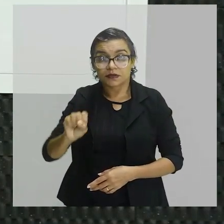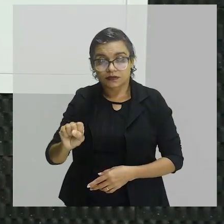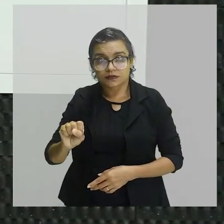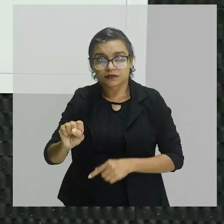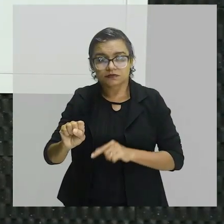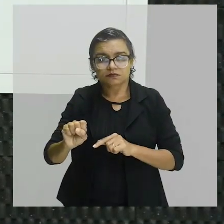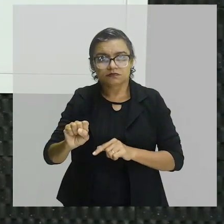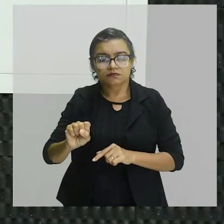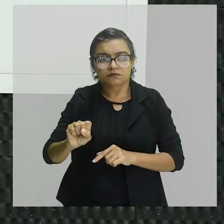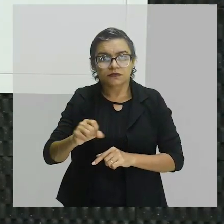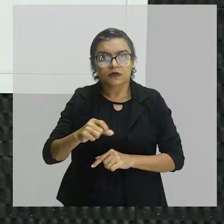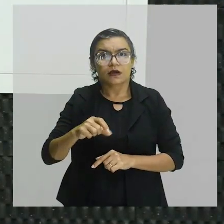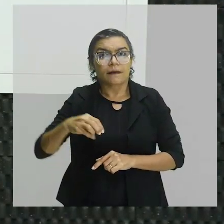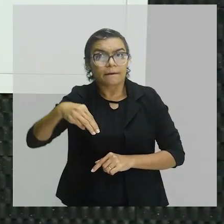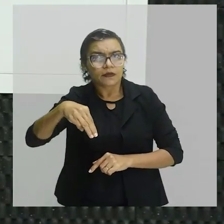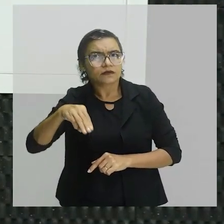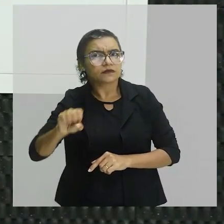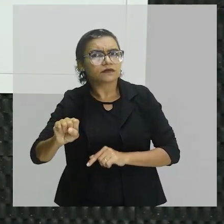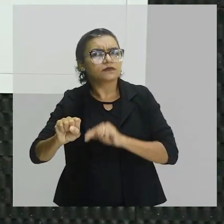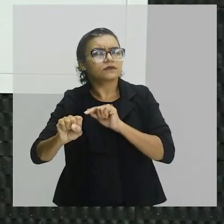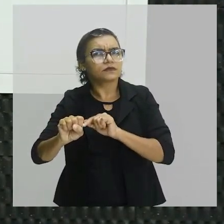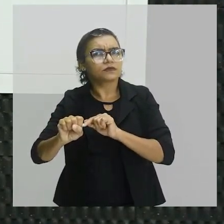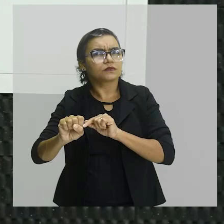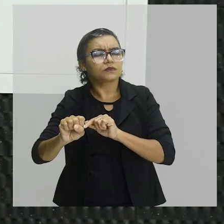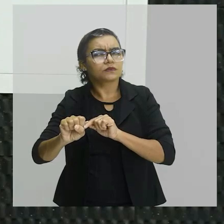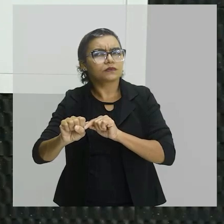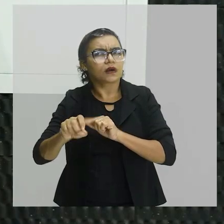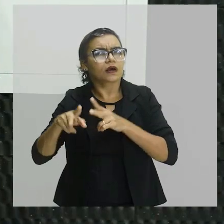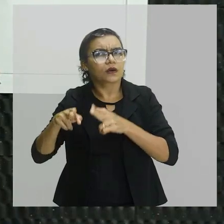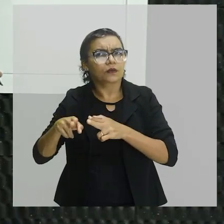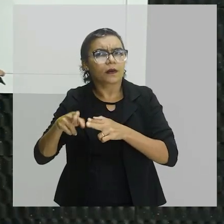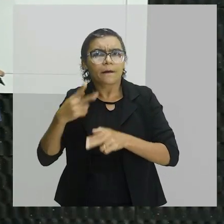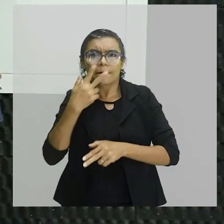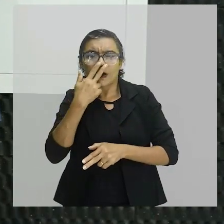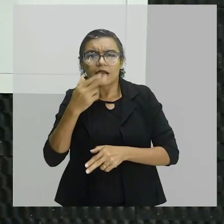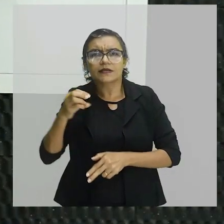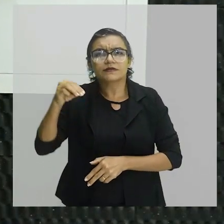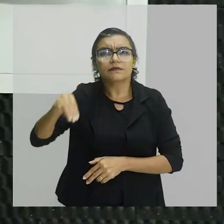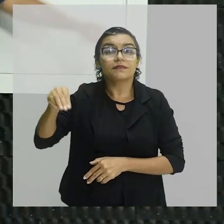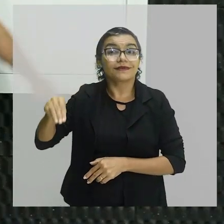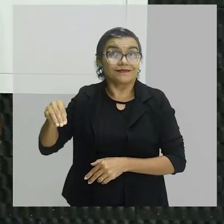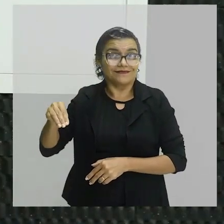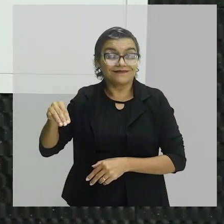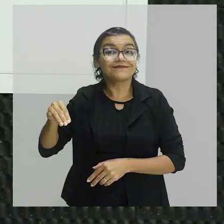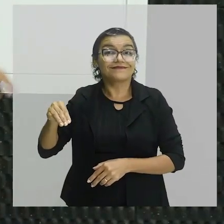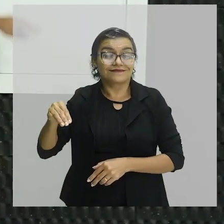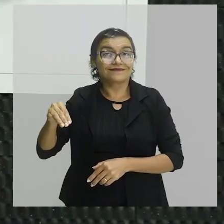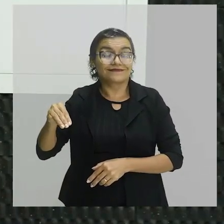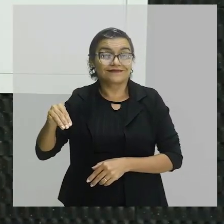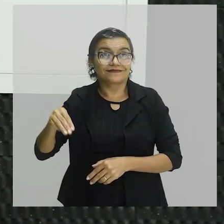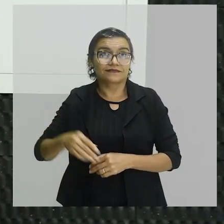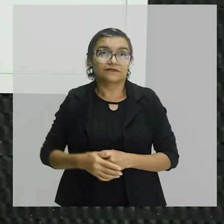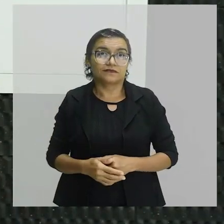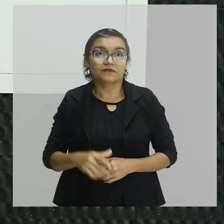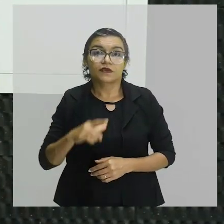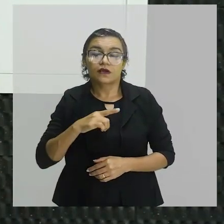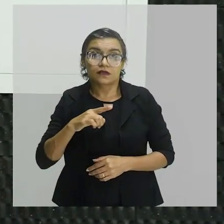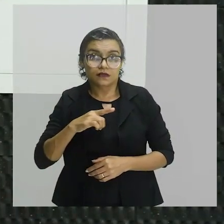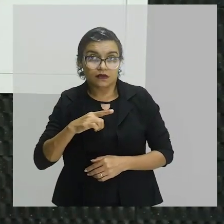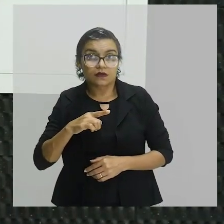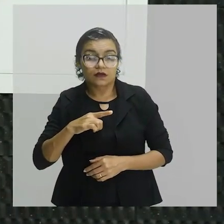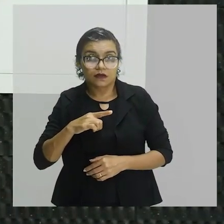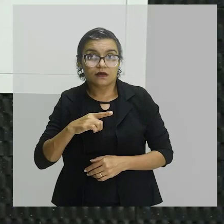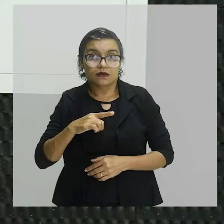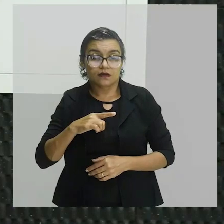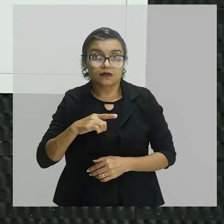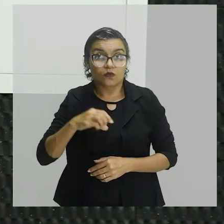Esse milissegundos é semelhante como se fosse ao milímetro, né? O milímetro. Nós temos a unidade fundamental aqui,